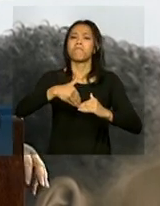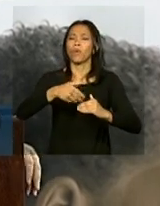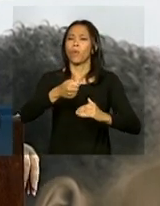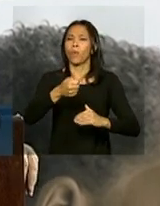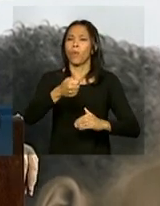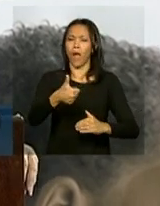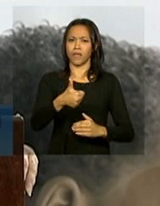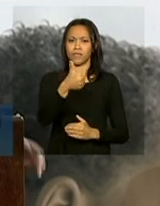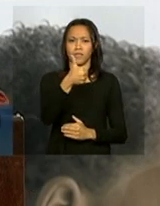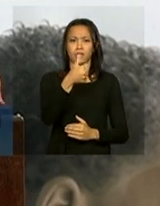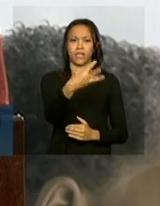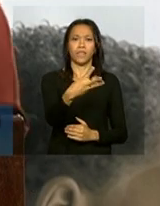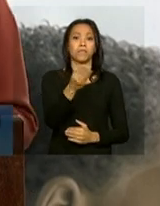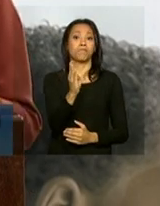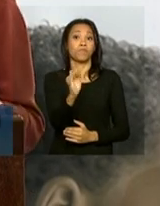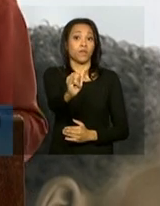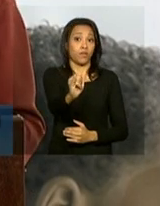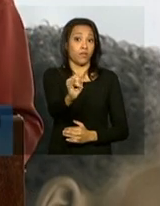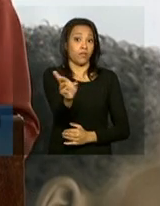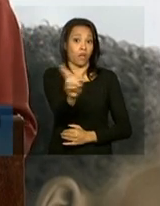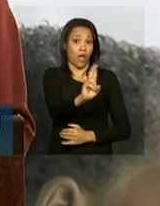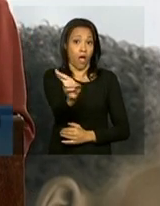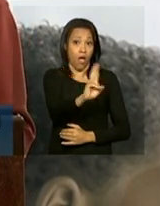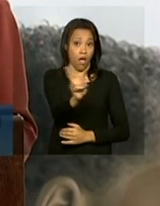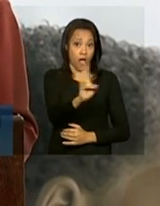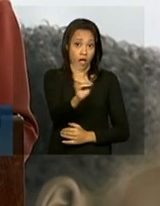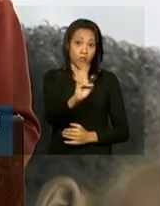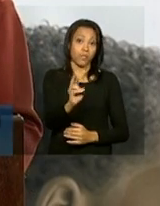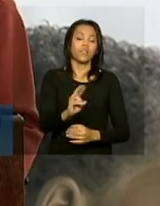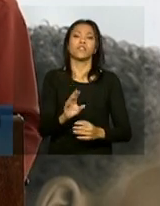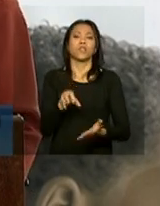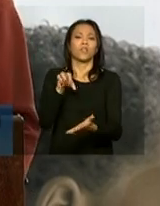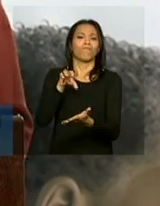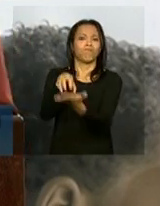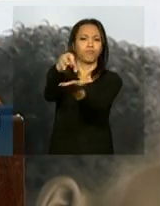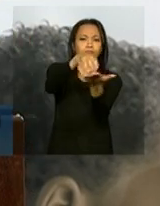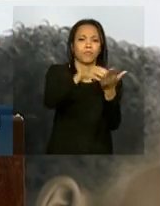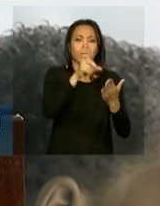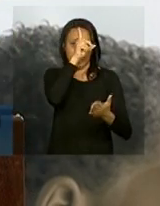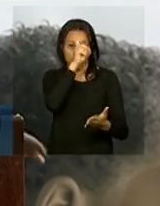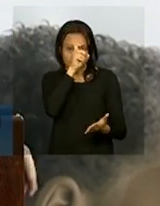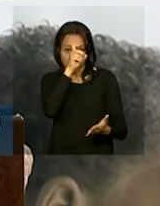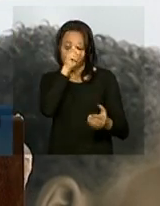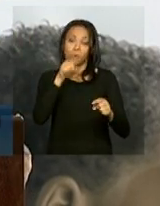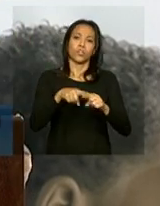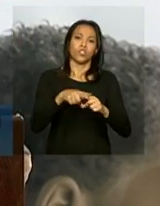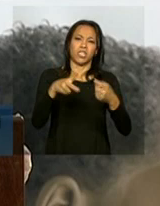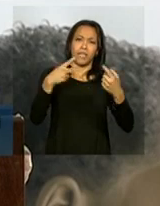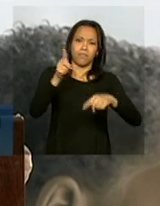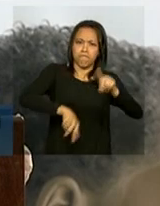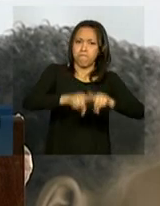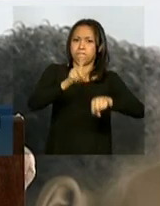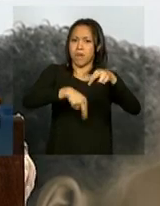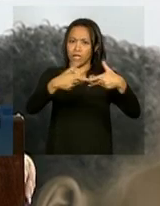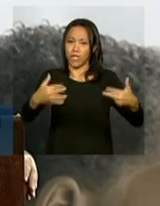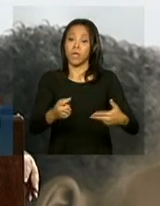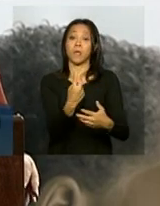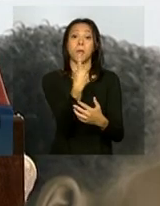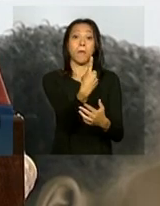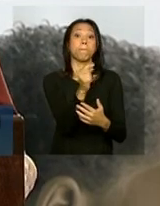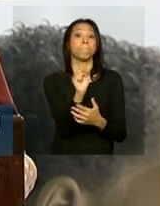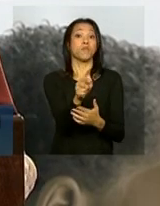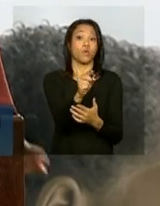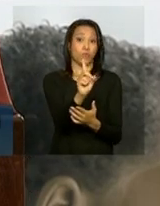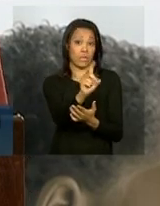quase 13 bilhões de reais em postos de saúde e equipamentos, nós estamos construindo em torno de 1.100 UPAs